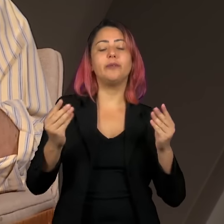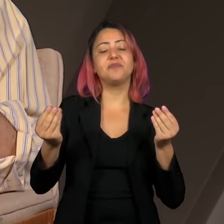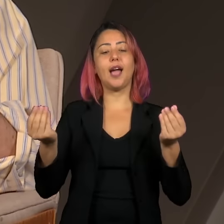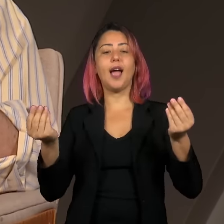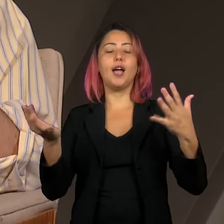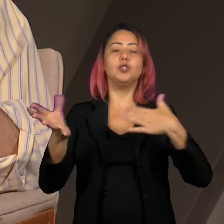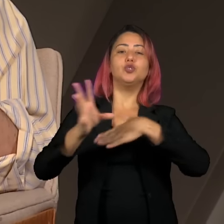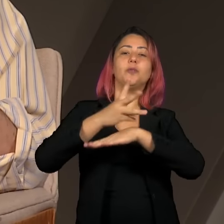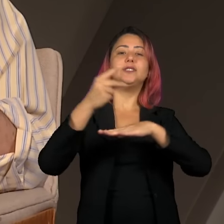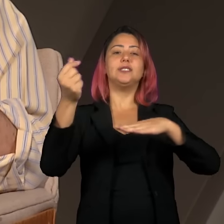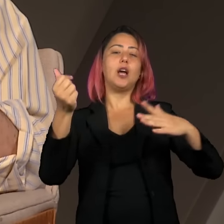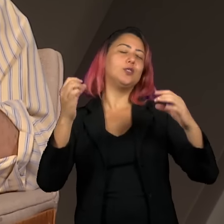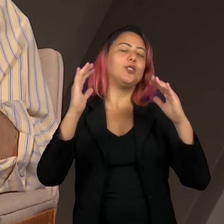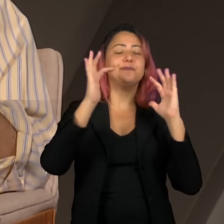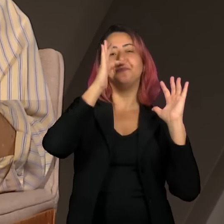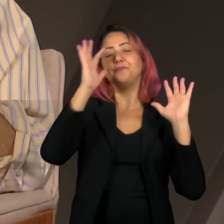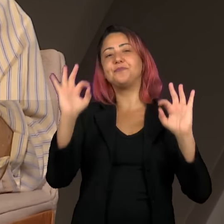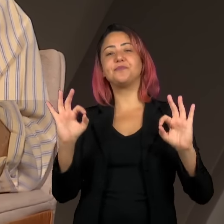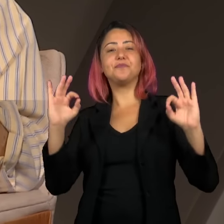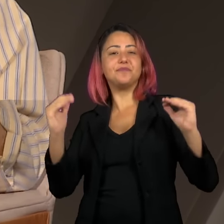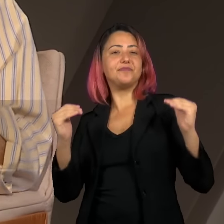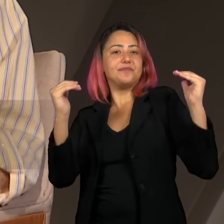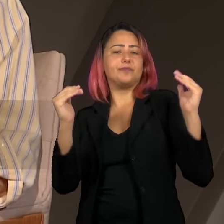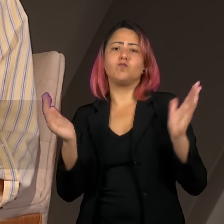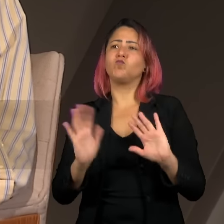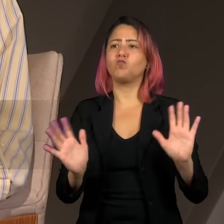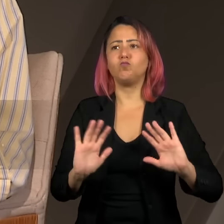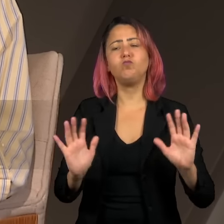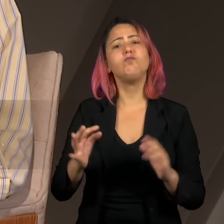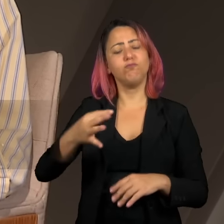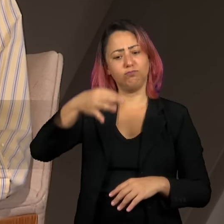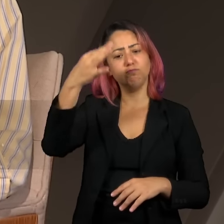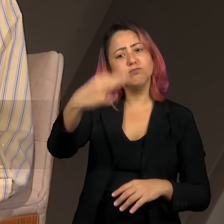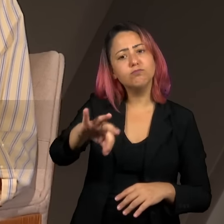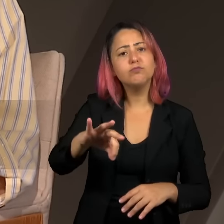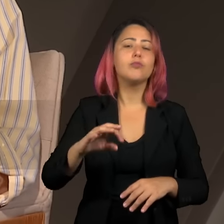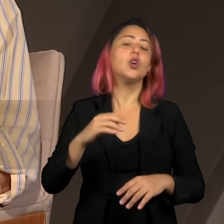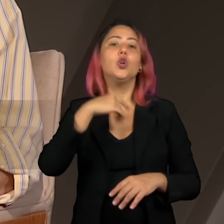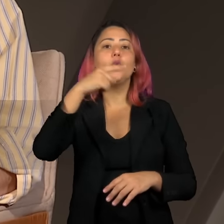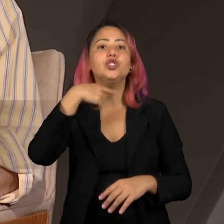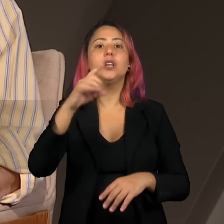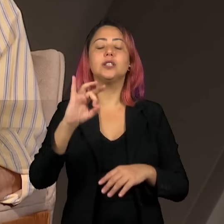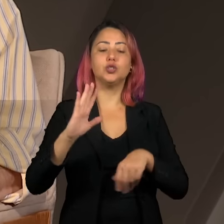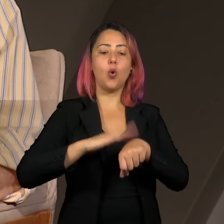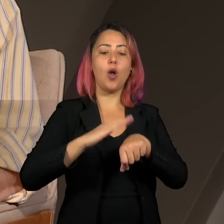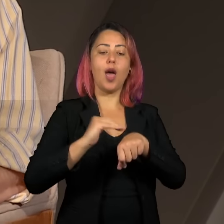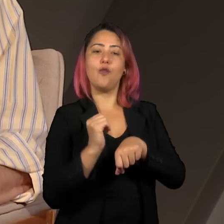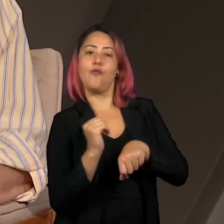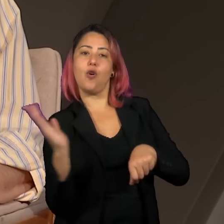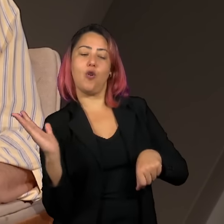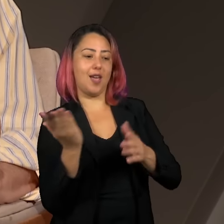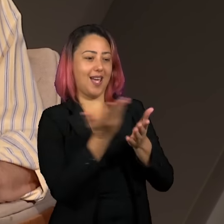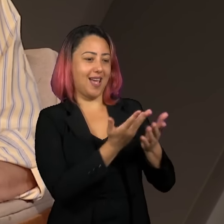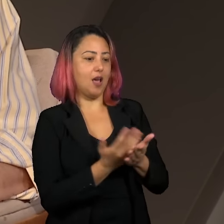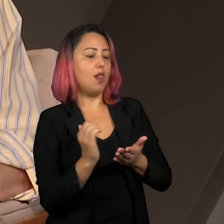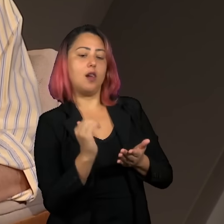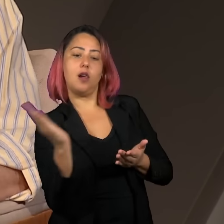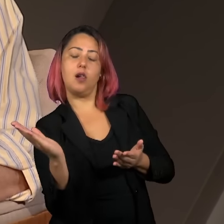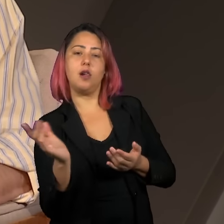é né para ficar no no no contraturno no laboratório lá no cantinho não é